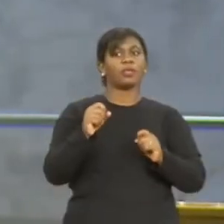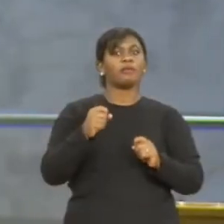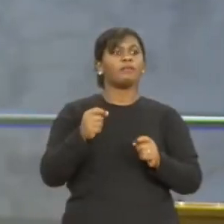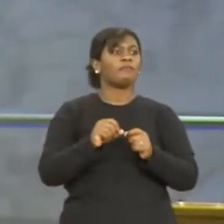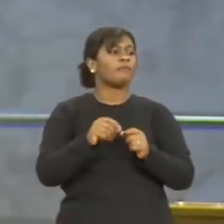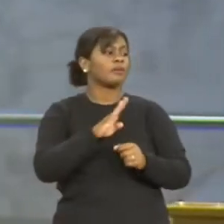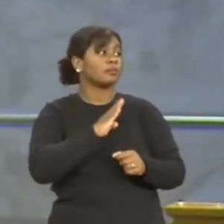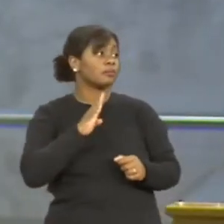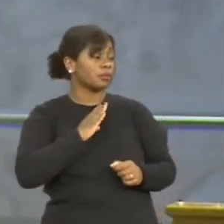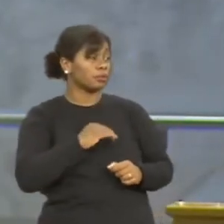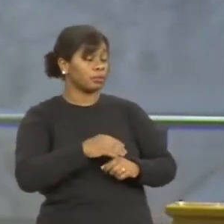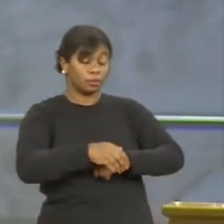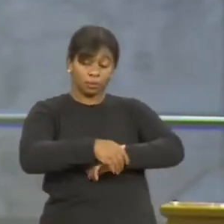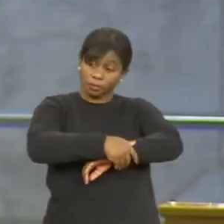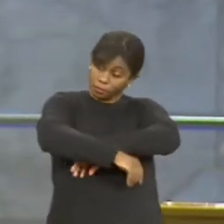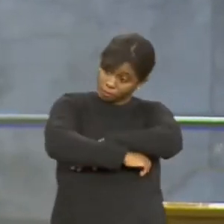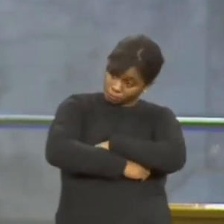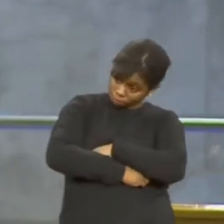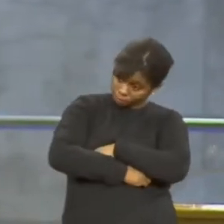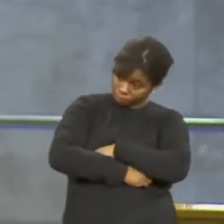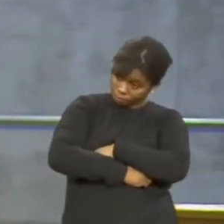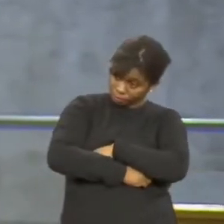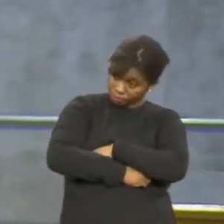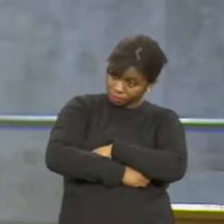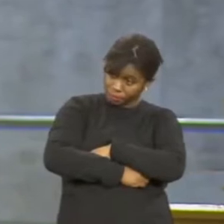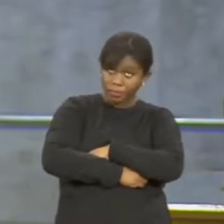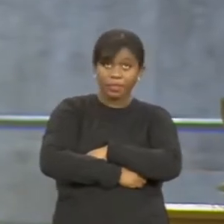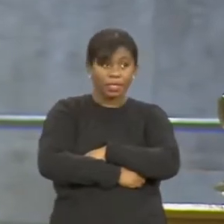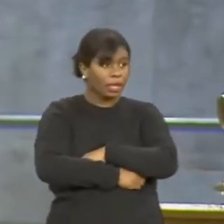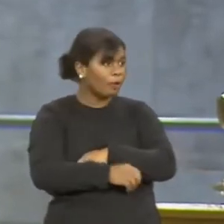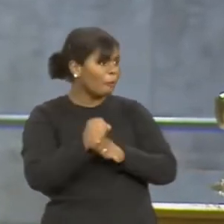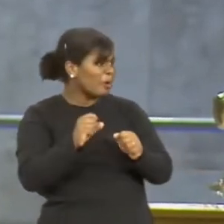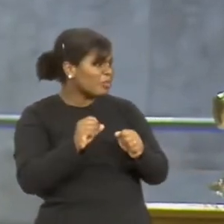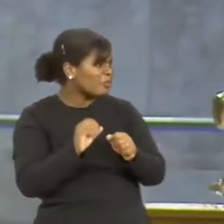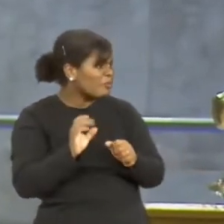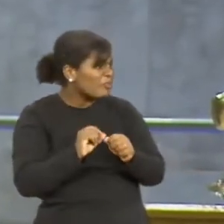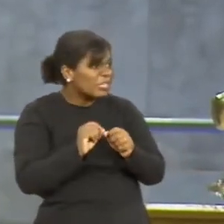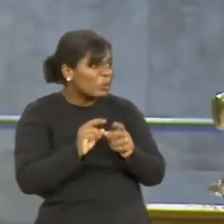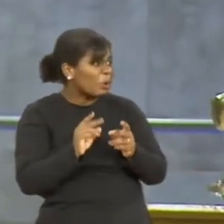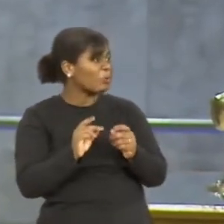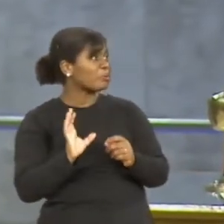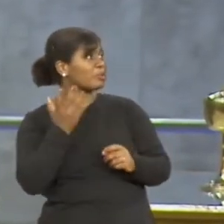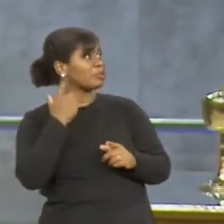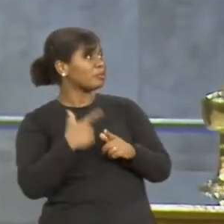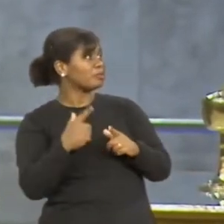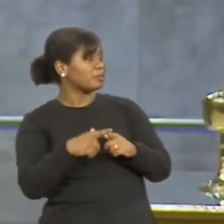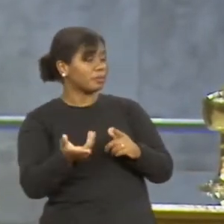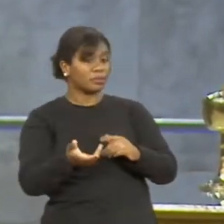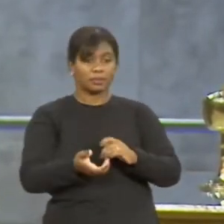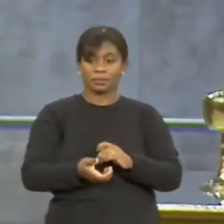bispo? Em outras palavras, tem algum jeitinho para eu dar? Tem alguma coisa que eu posso fazer para resolver isso?